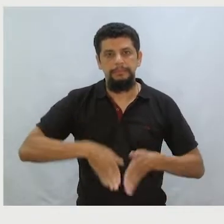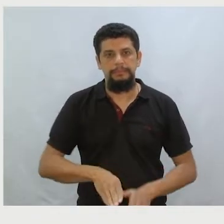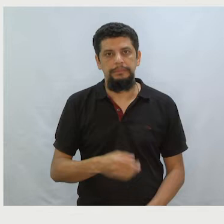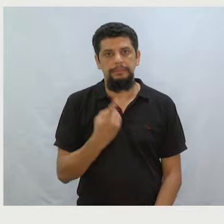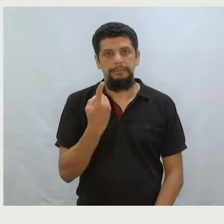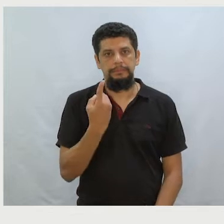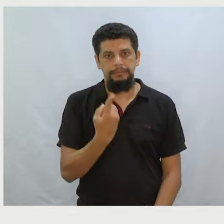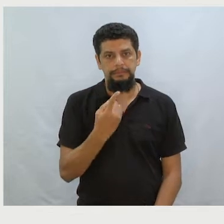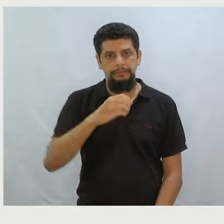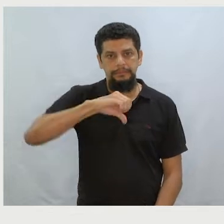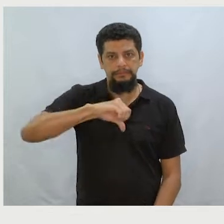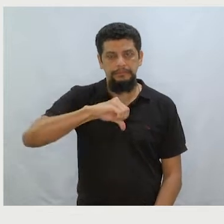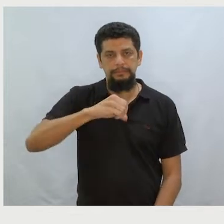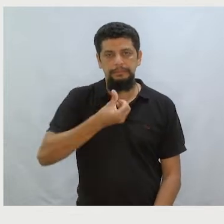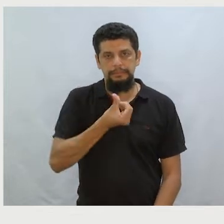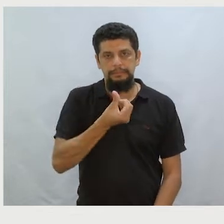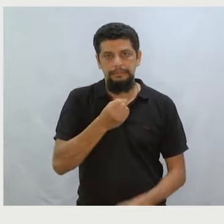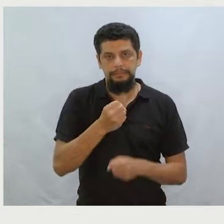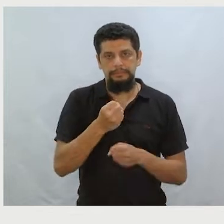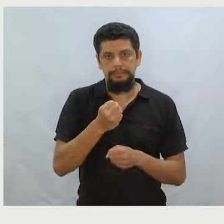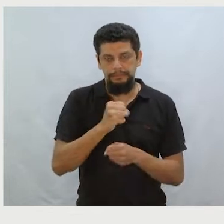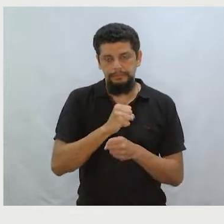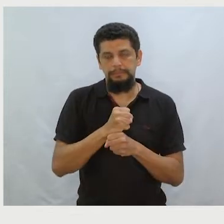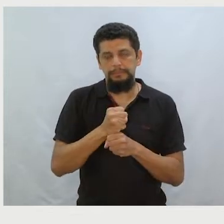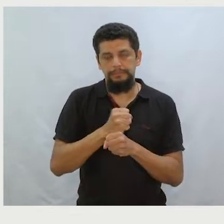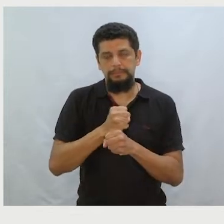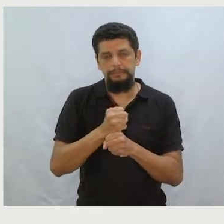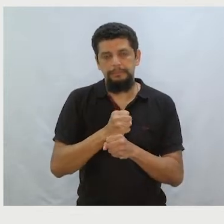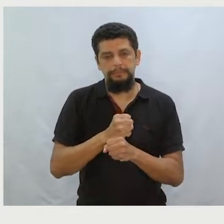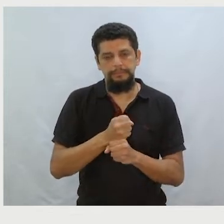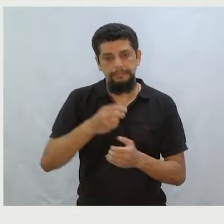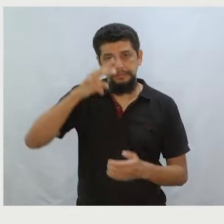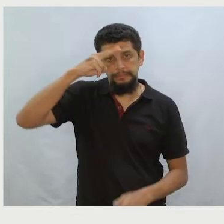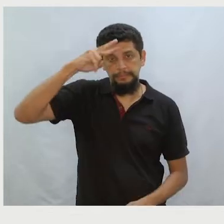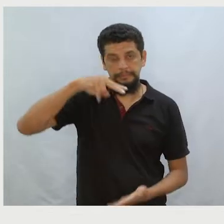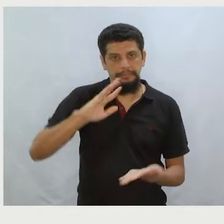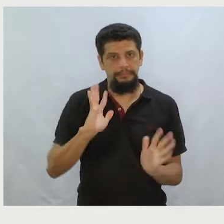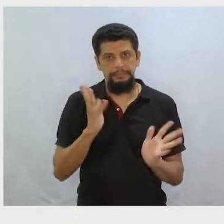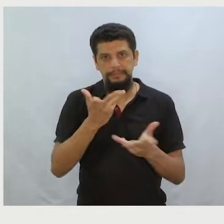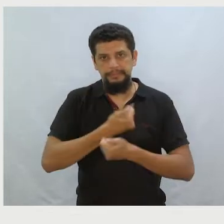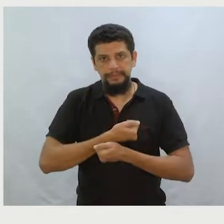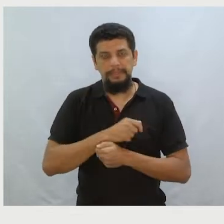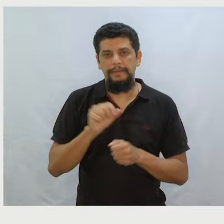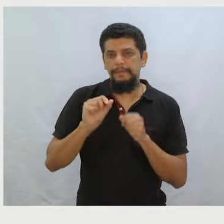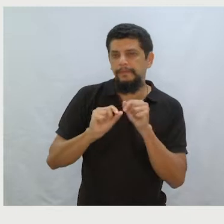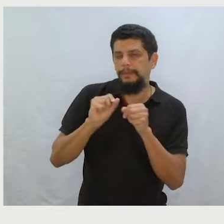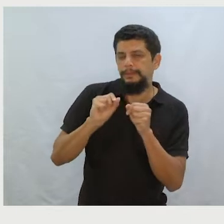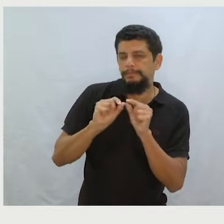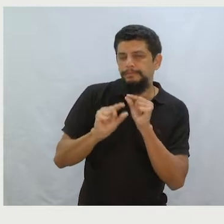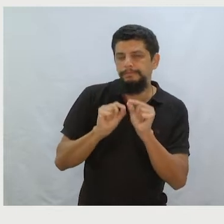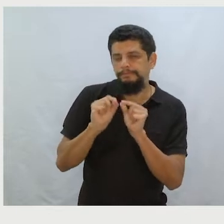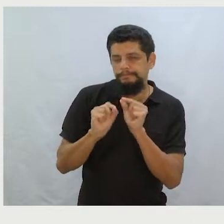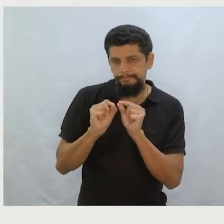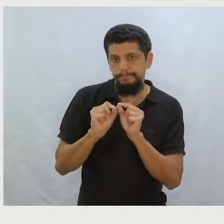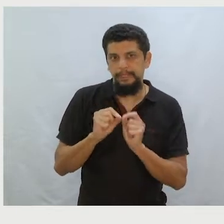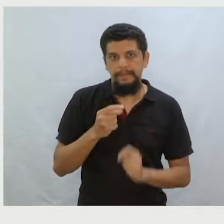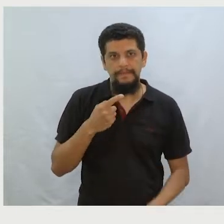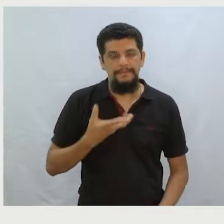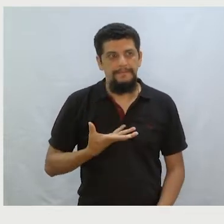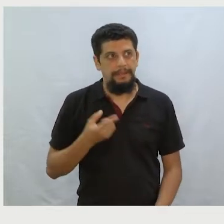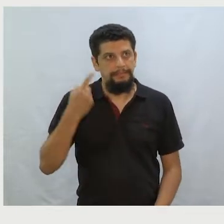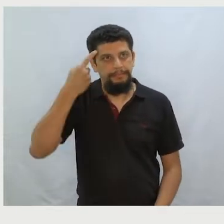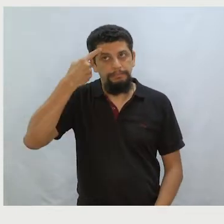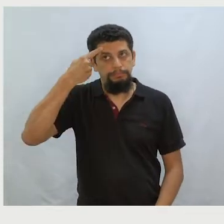1968 e ela escreve histórias maravilhosas histórias que realmente te faz o quê te faz